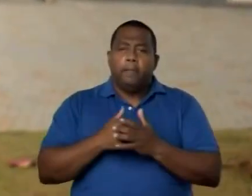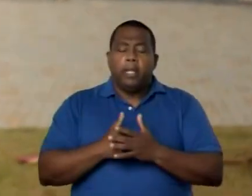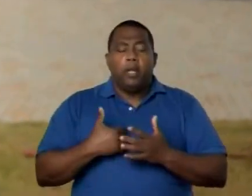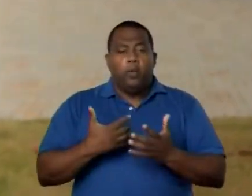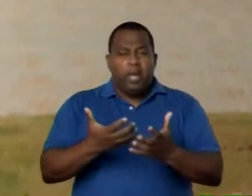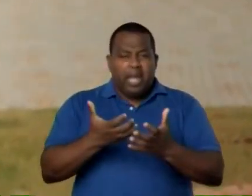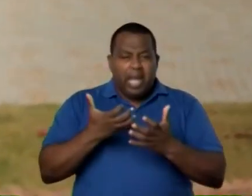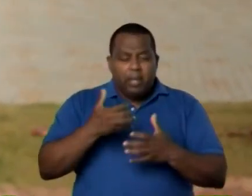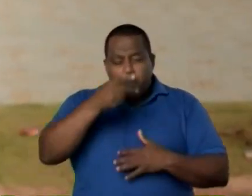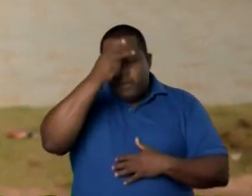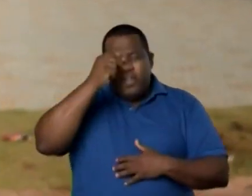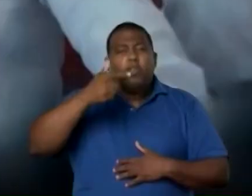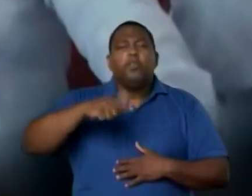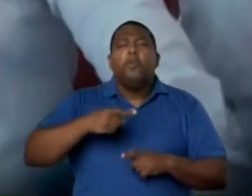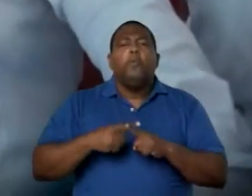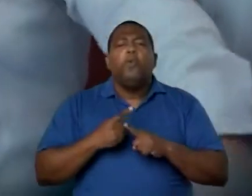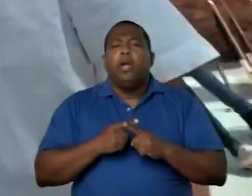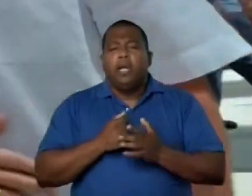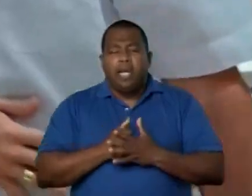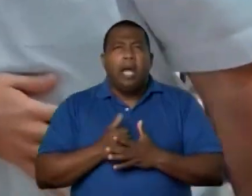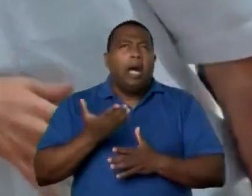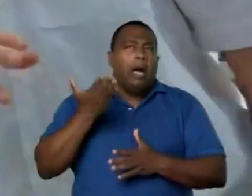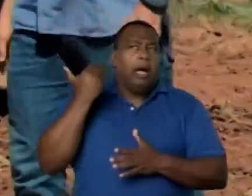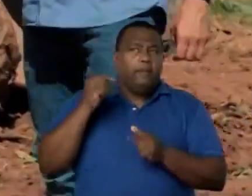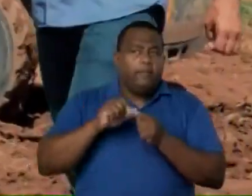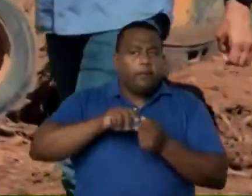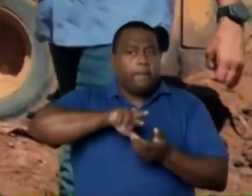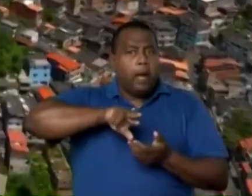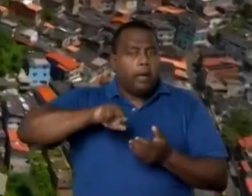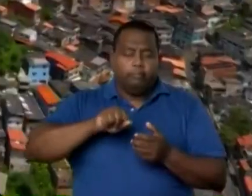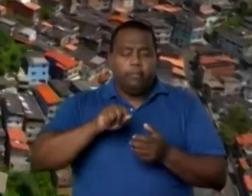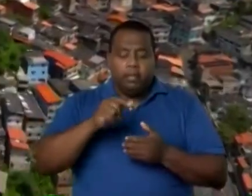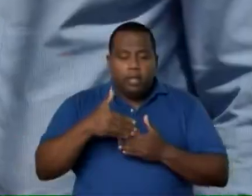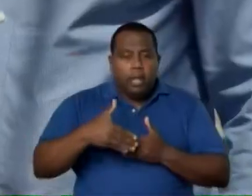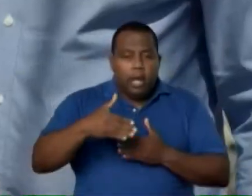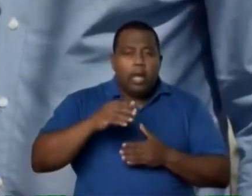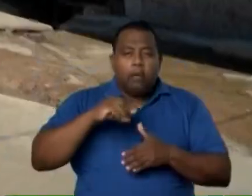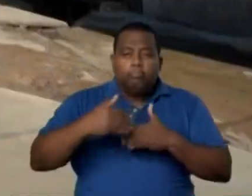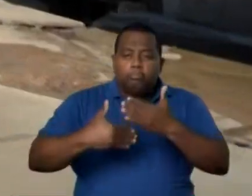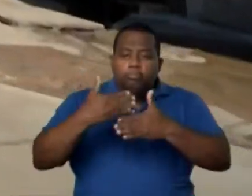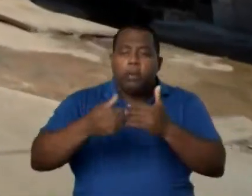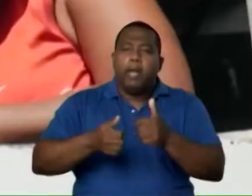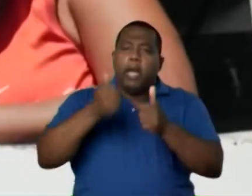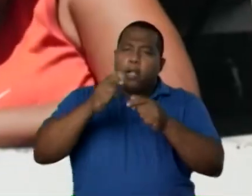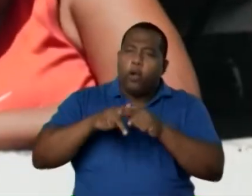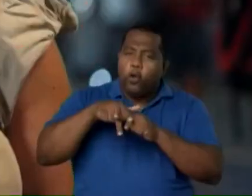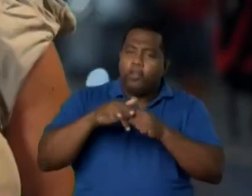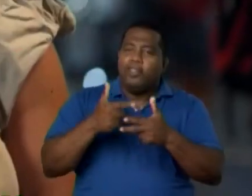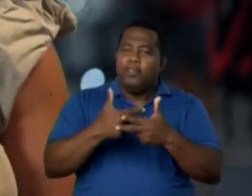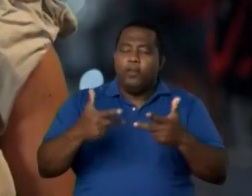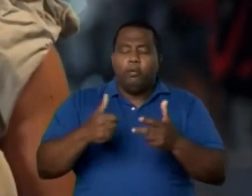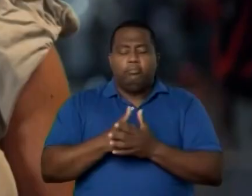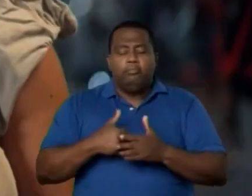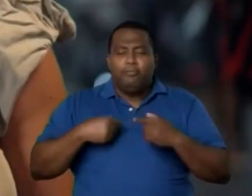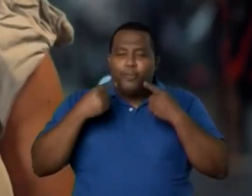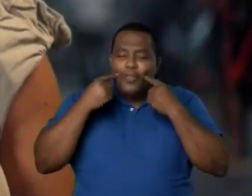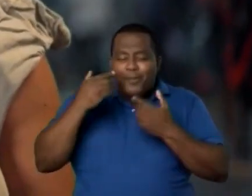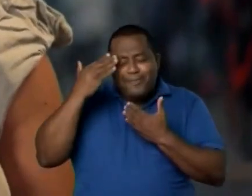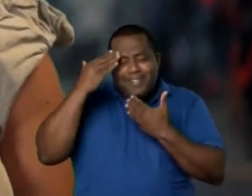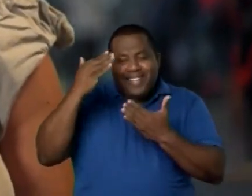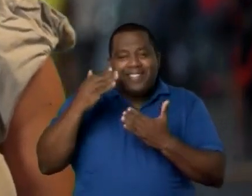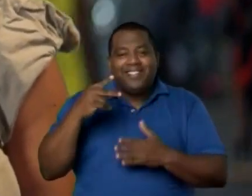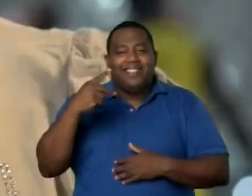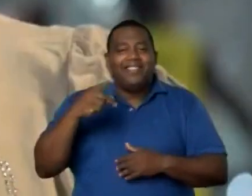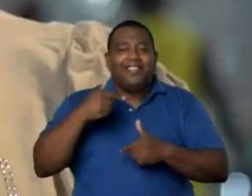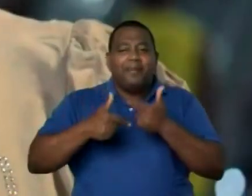Sabe por que eu quero ser prefeito novamente? Não é por tudo que a gente já fez, é por tudo que ainda tem para melhorar, corrigir. Bruno Reis, gratidão